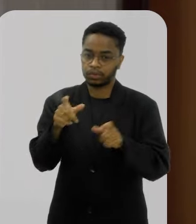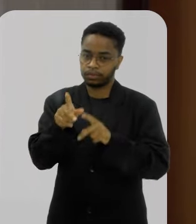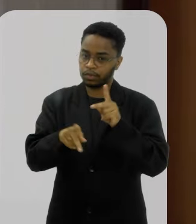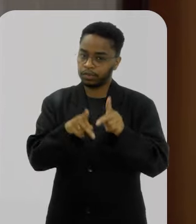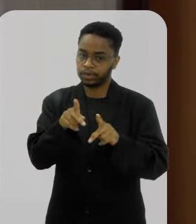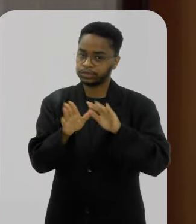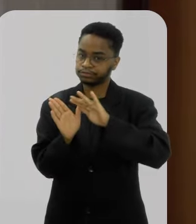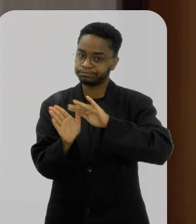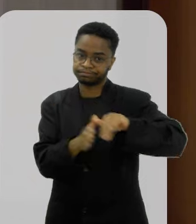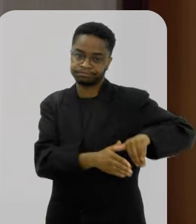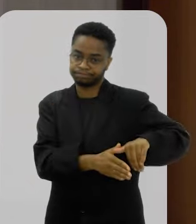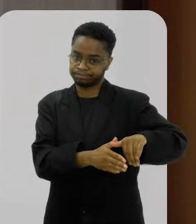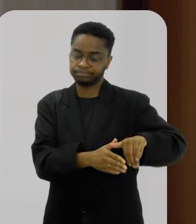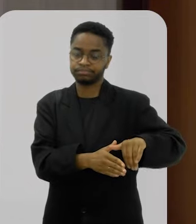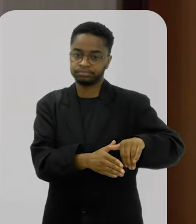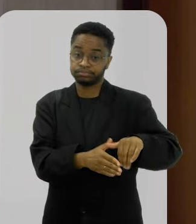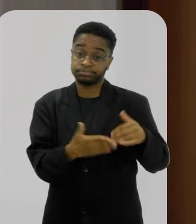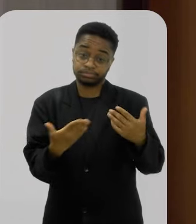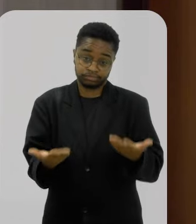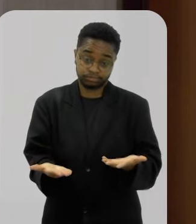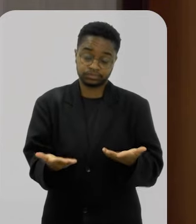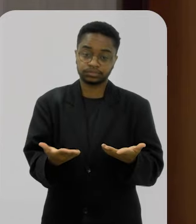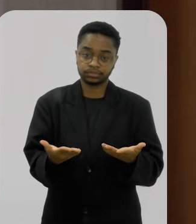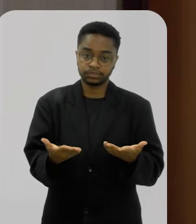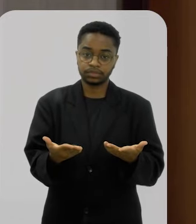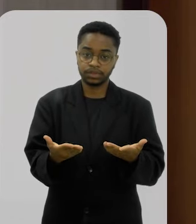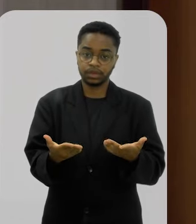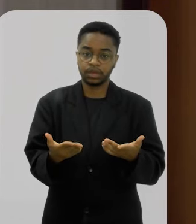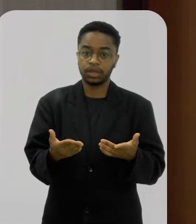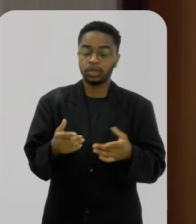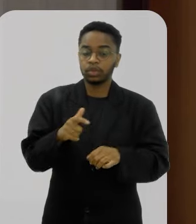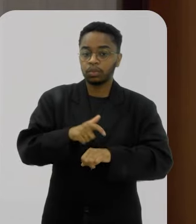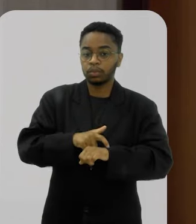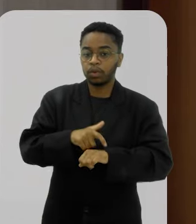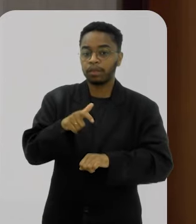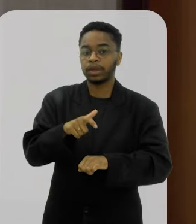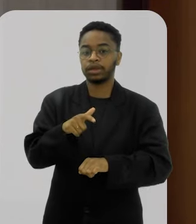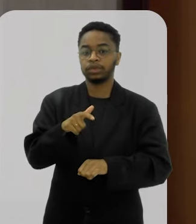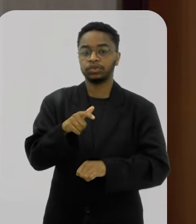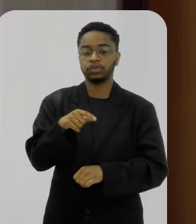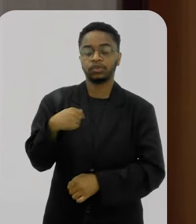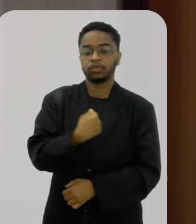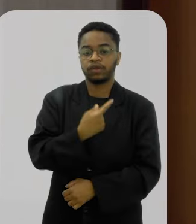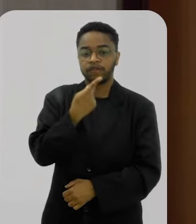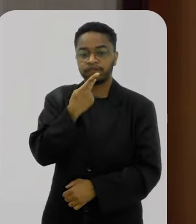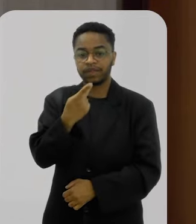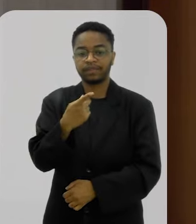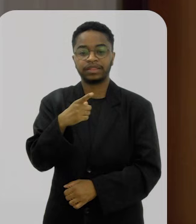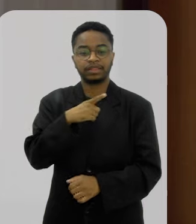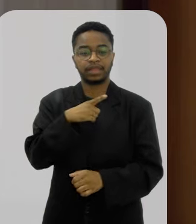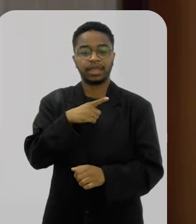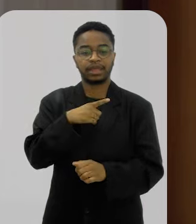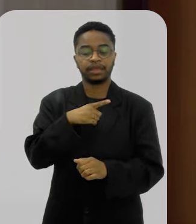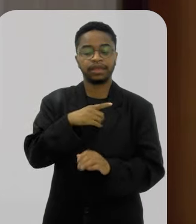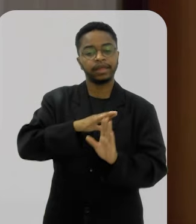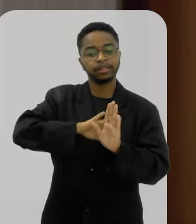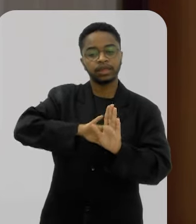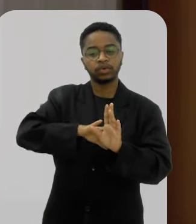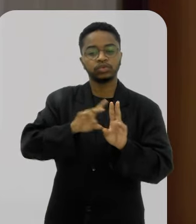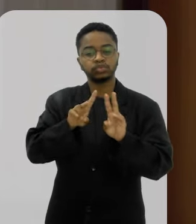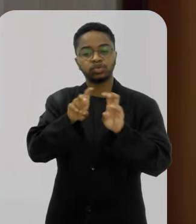grande parcela da população ficou excluída. Curiosamente, enquanto se importava os ideais da